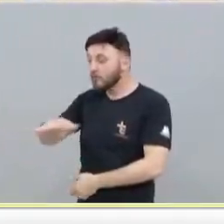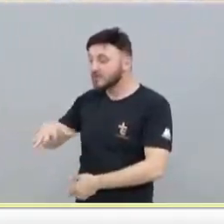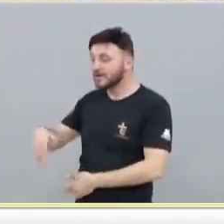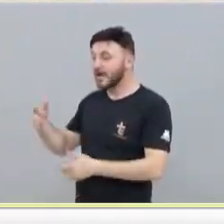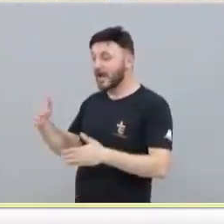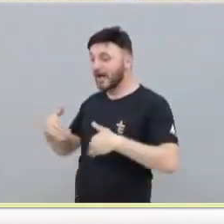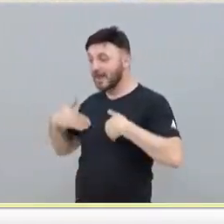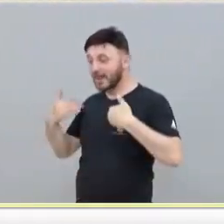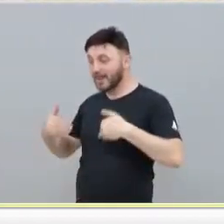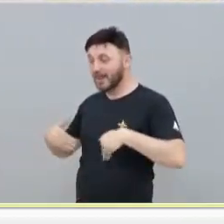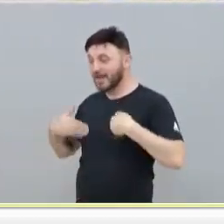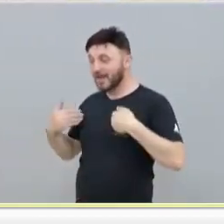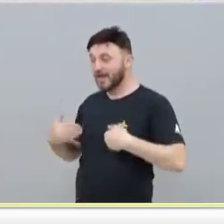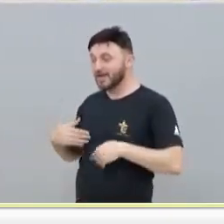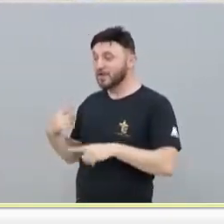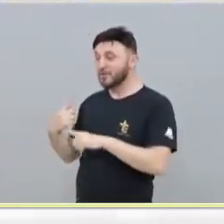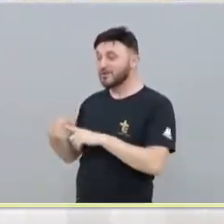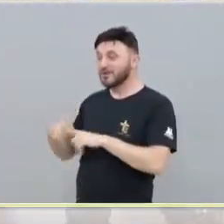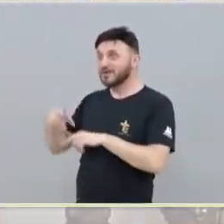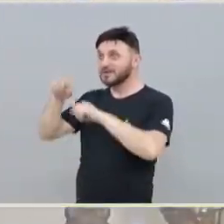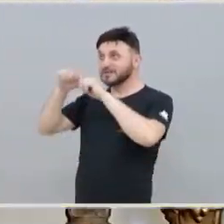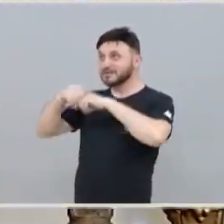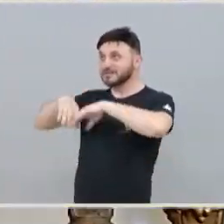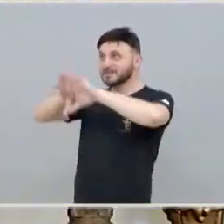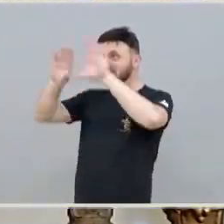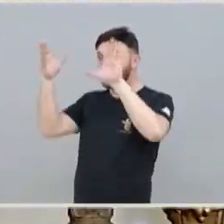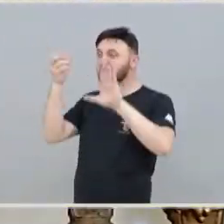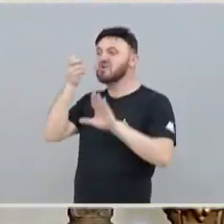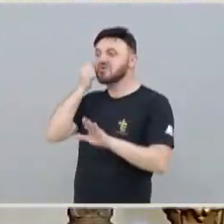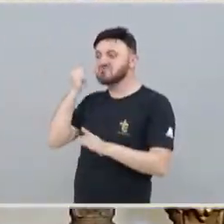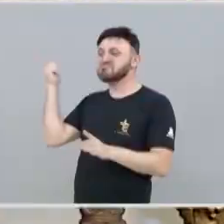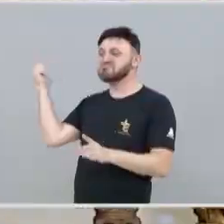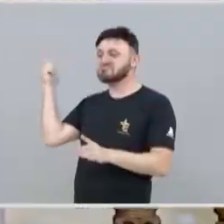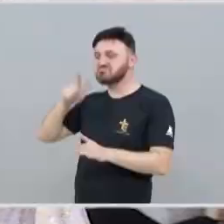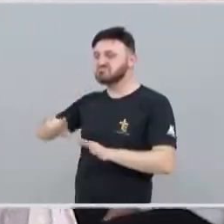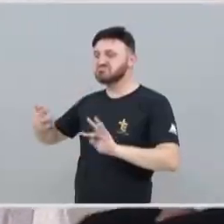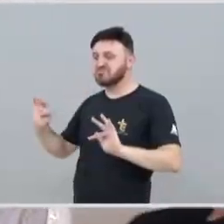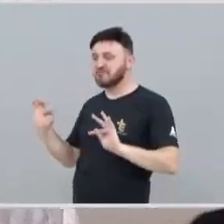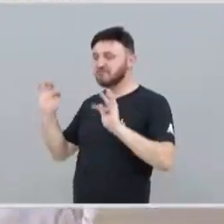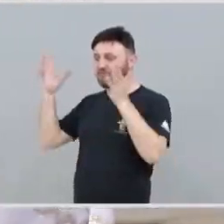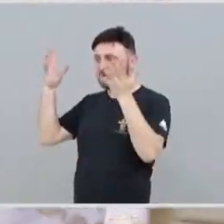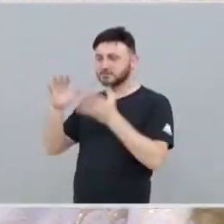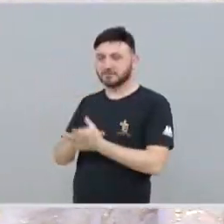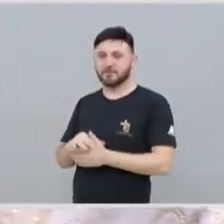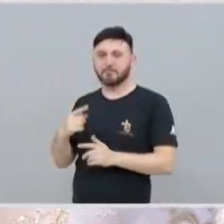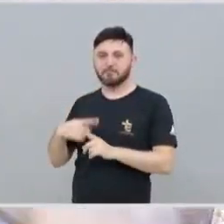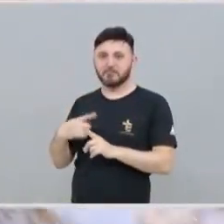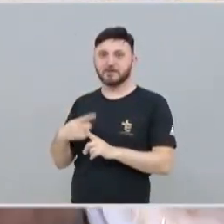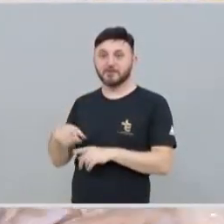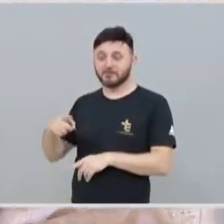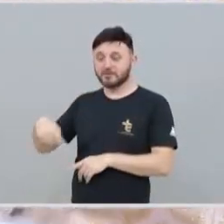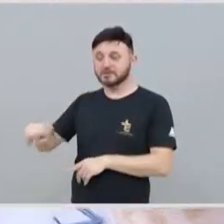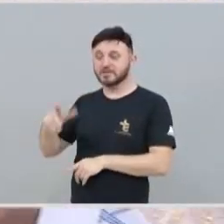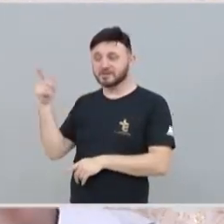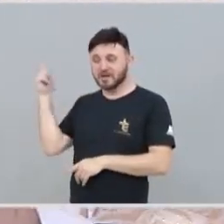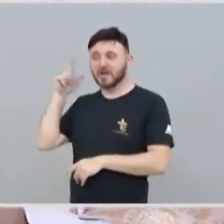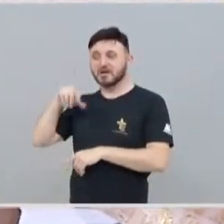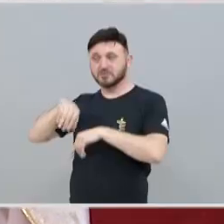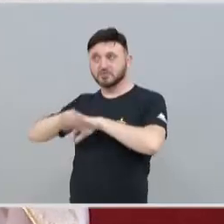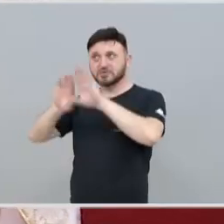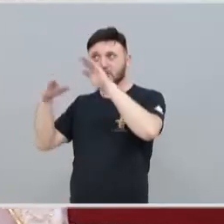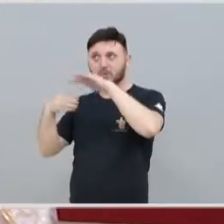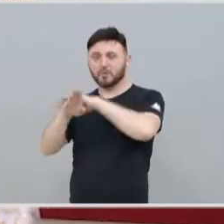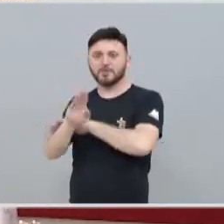céus porque será grande a vossa recompensa nos céus quando jesus começa